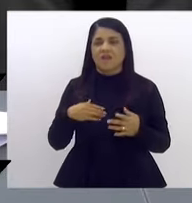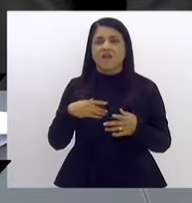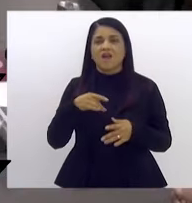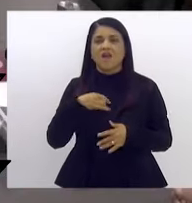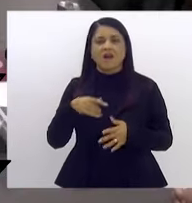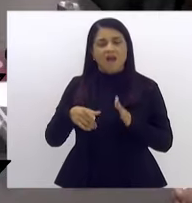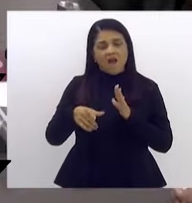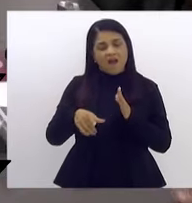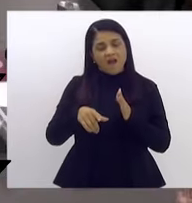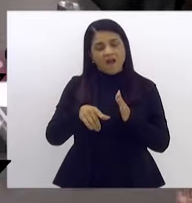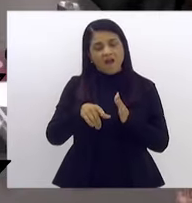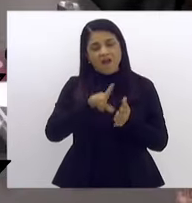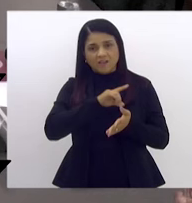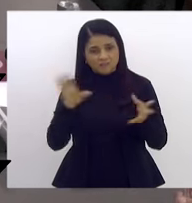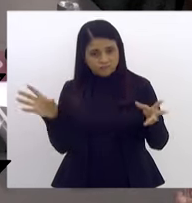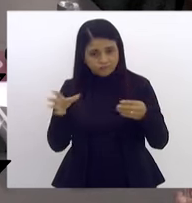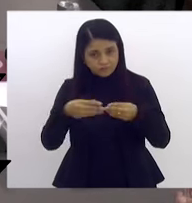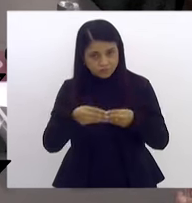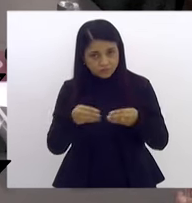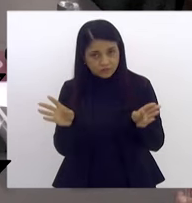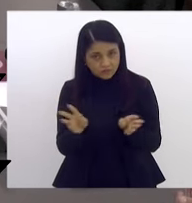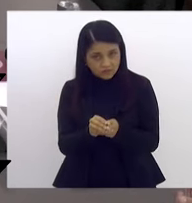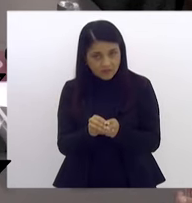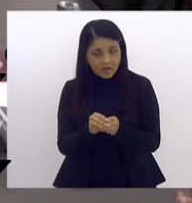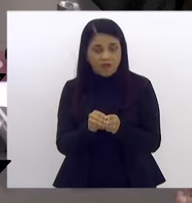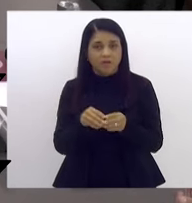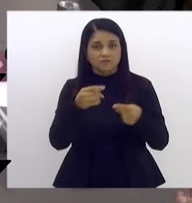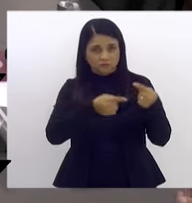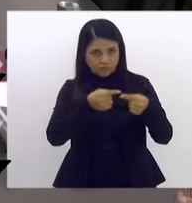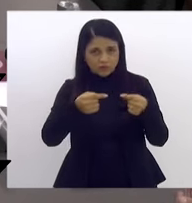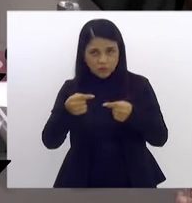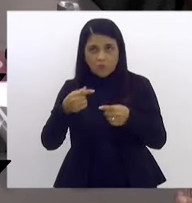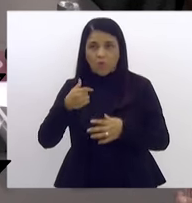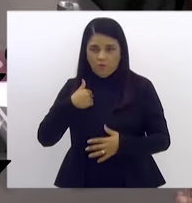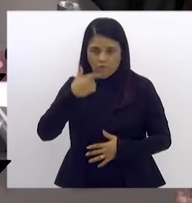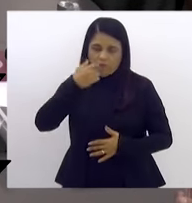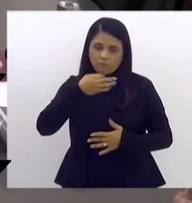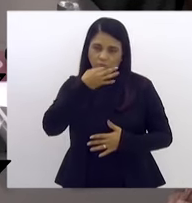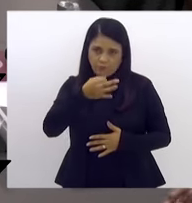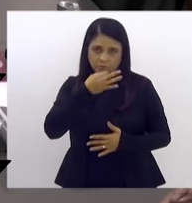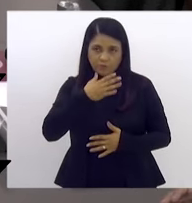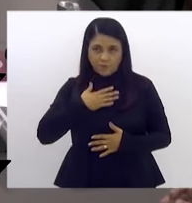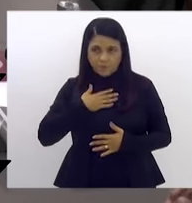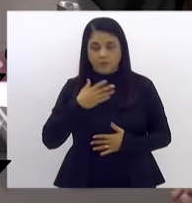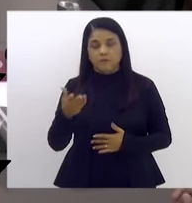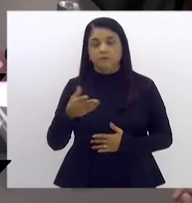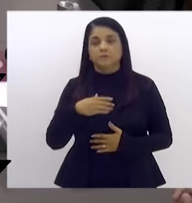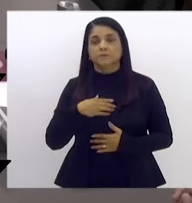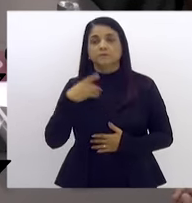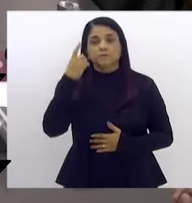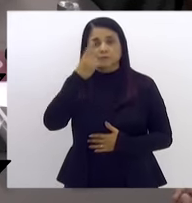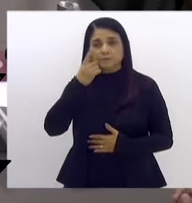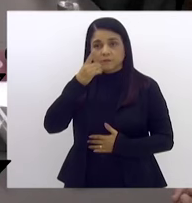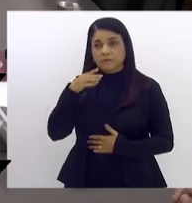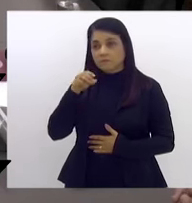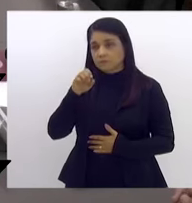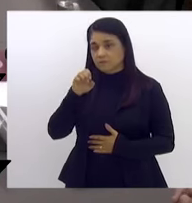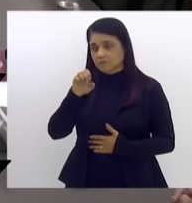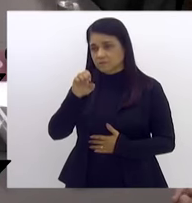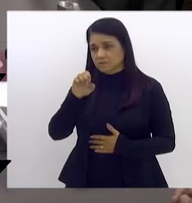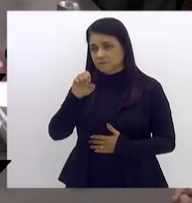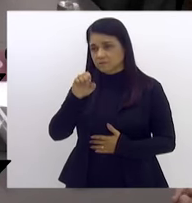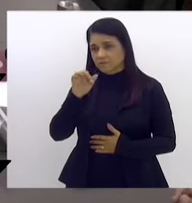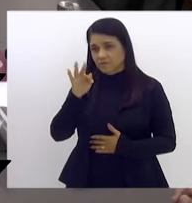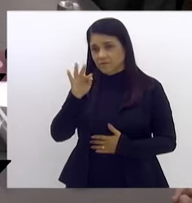Deputado Serafino vai falar eu também falo e aí a gente vossa excelência Presidente deputado Carlos minck eu na verdade